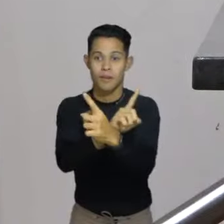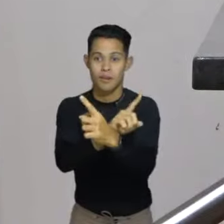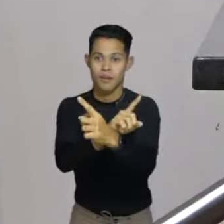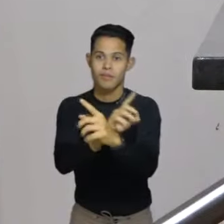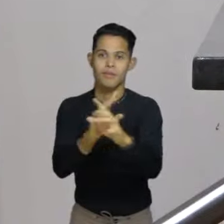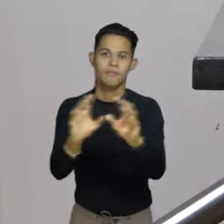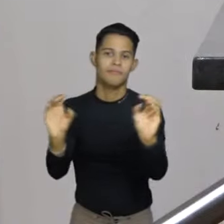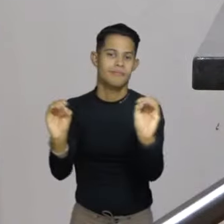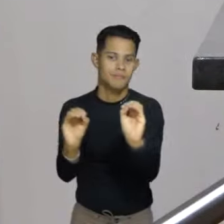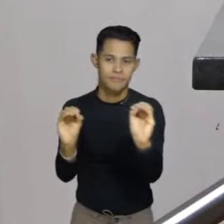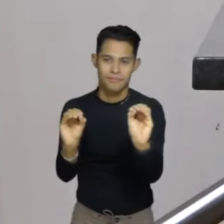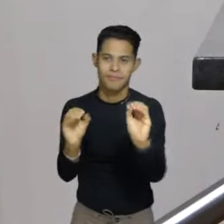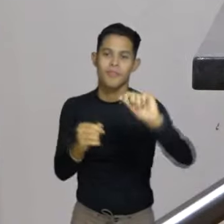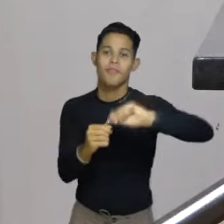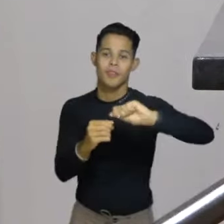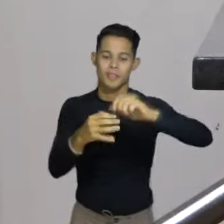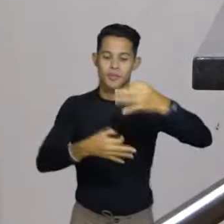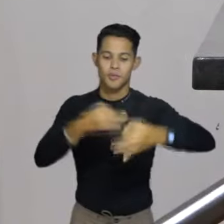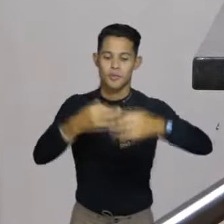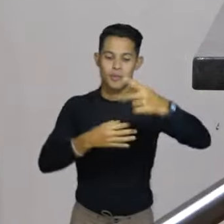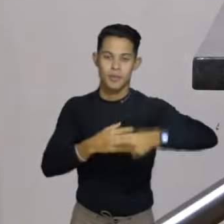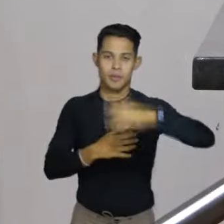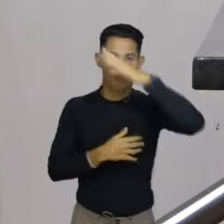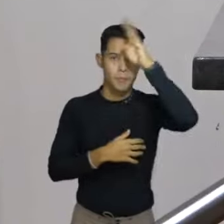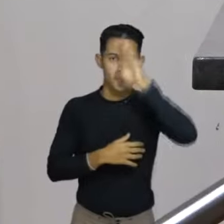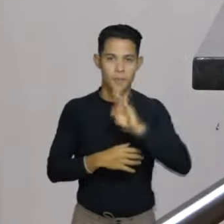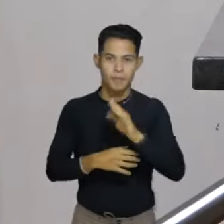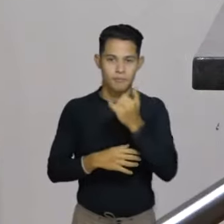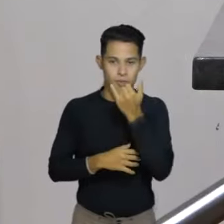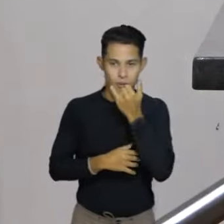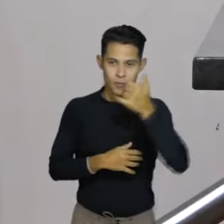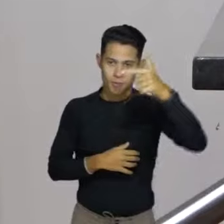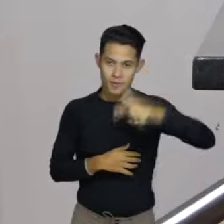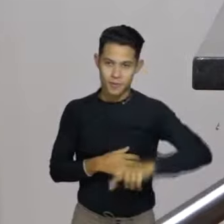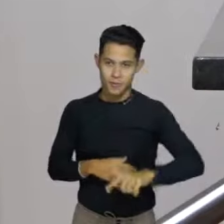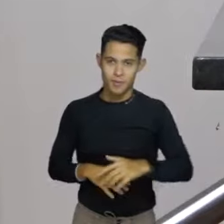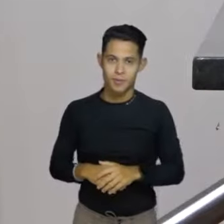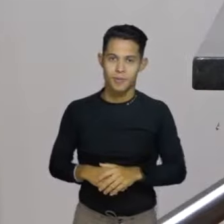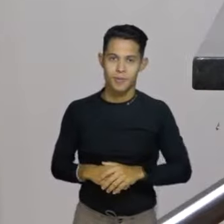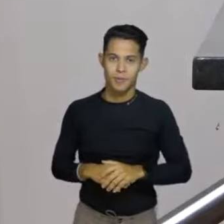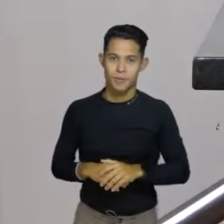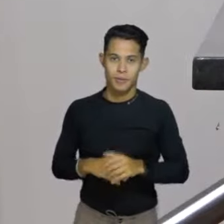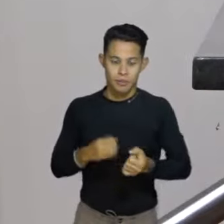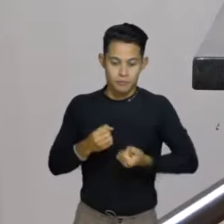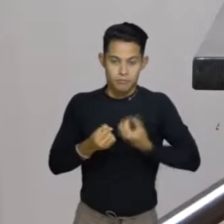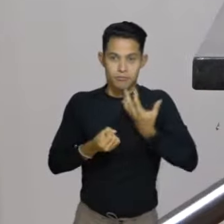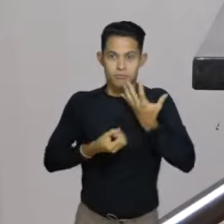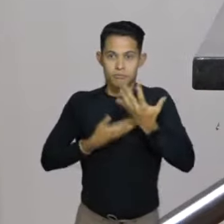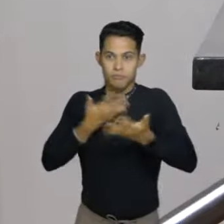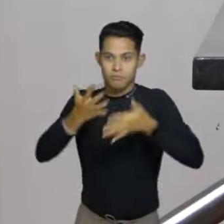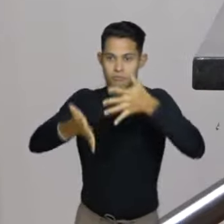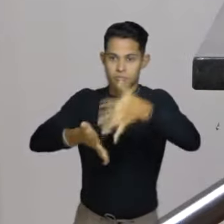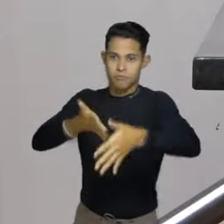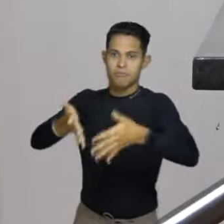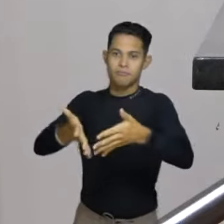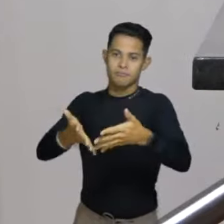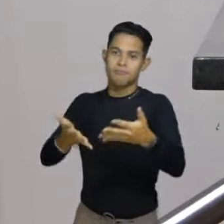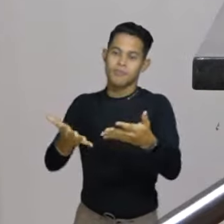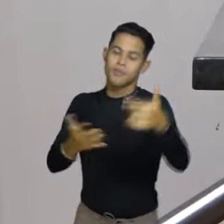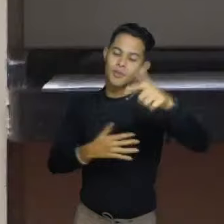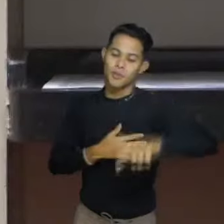justiça no Brasil e os crimes sejam punidos Desculpa mais uma vez o excesso aqui eu fque aqui o meu muito